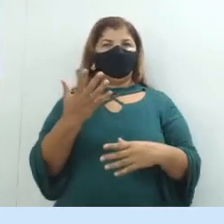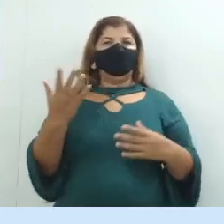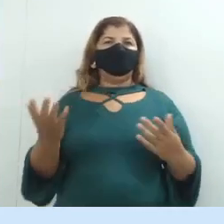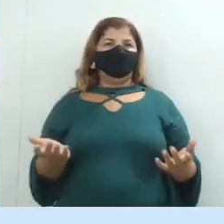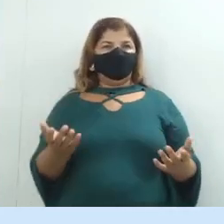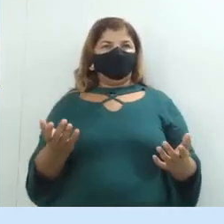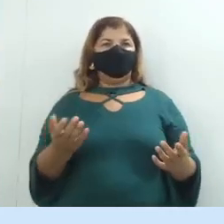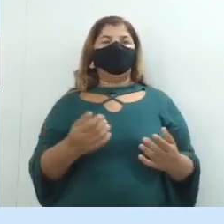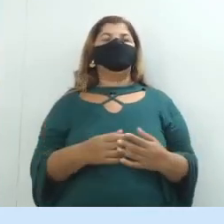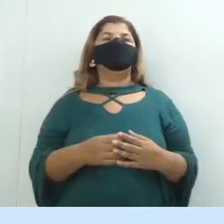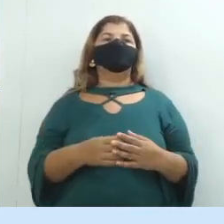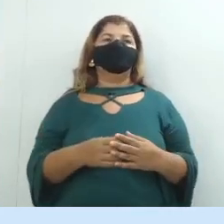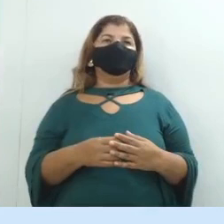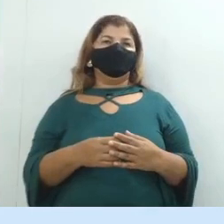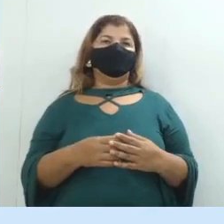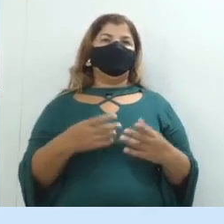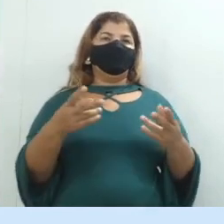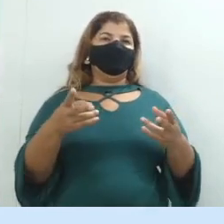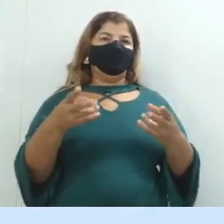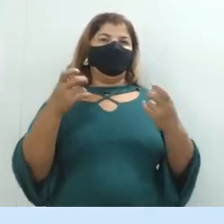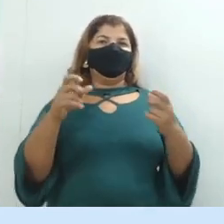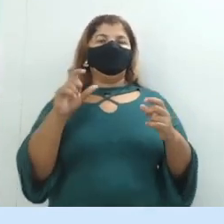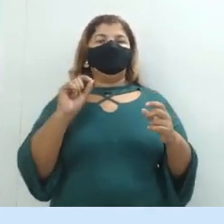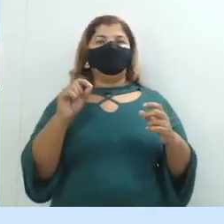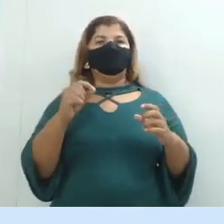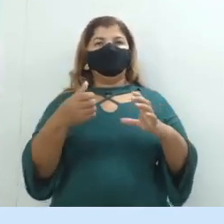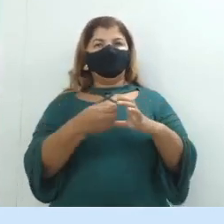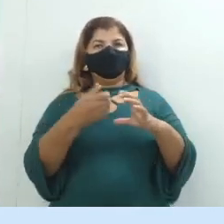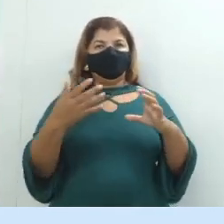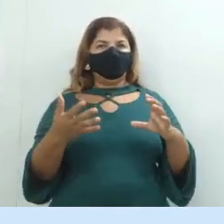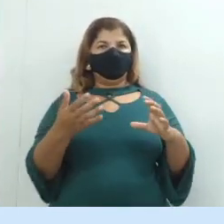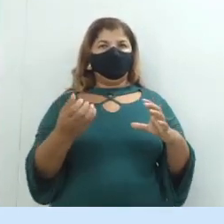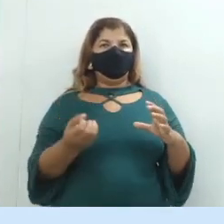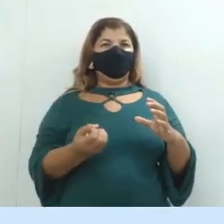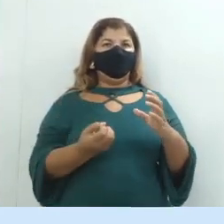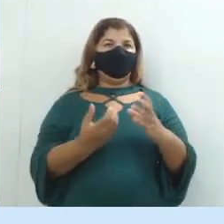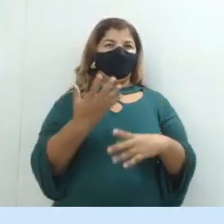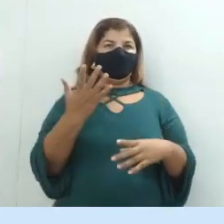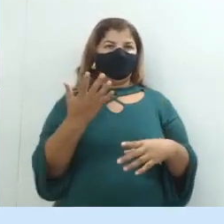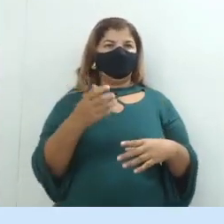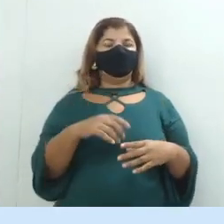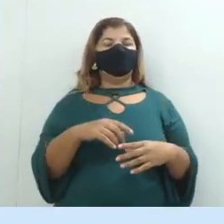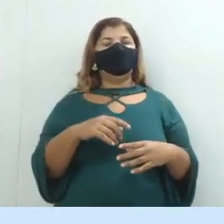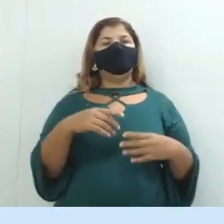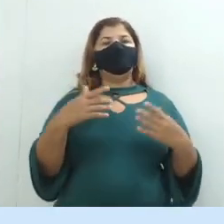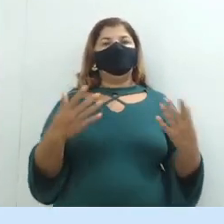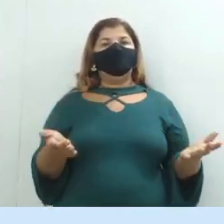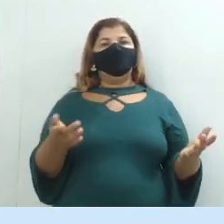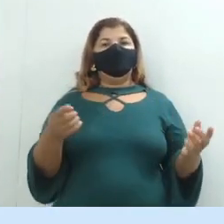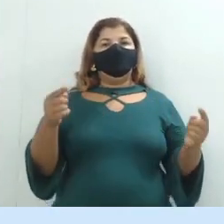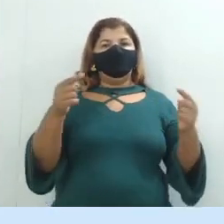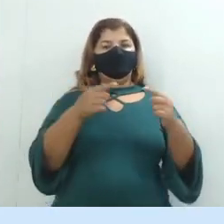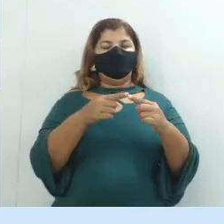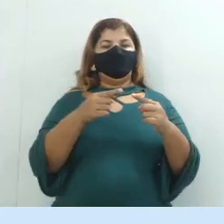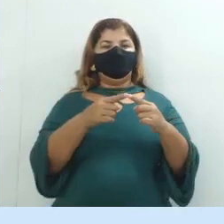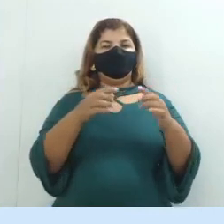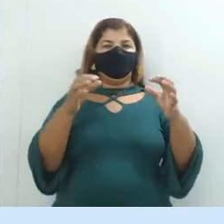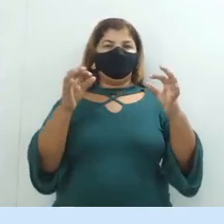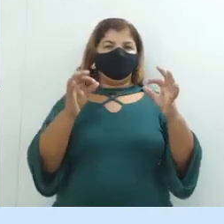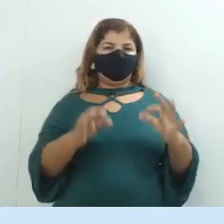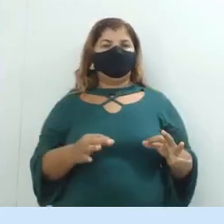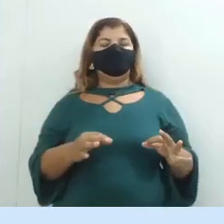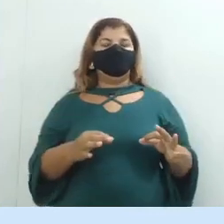do trecho nos permite identificar características do Renascimento. Assinale a afirmativa que contém